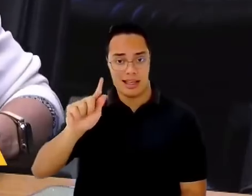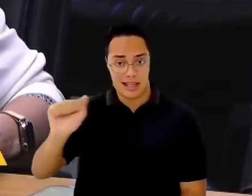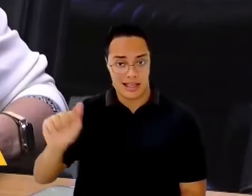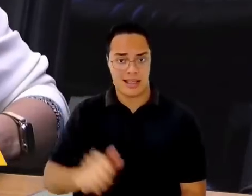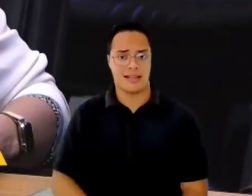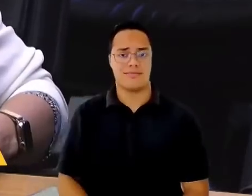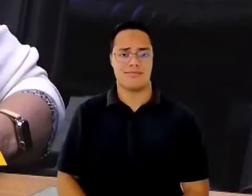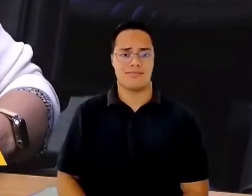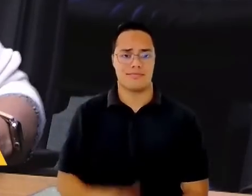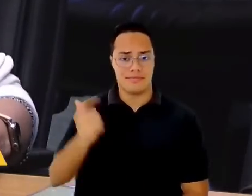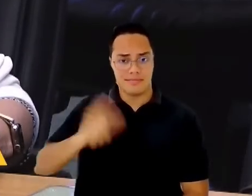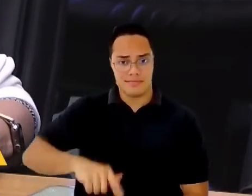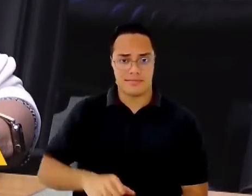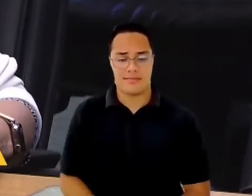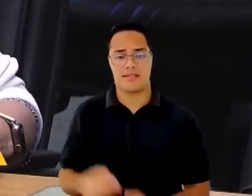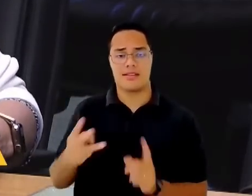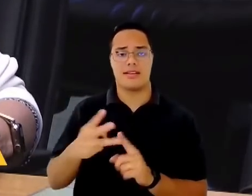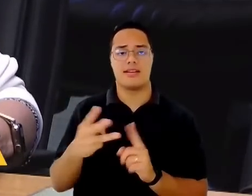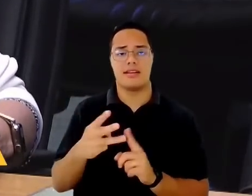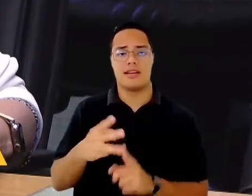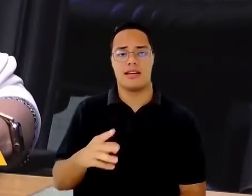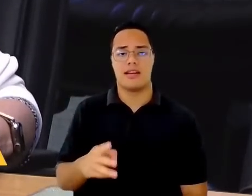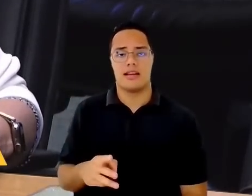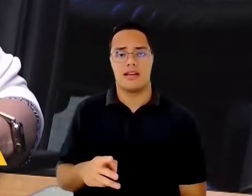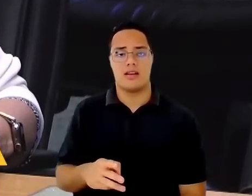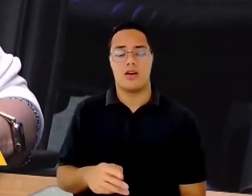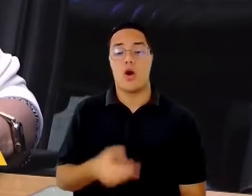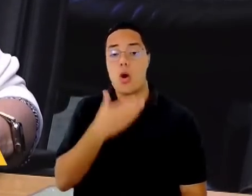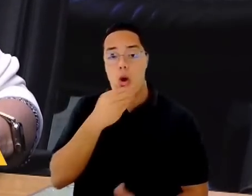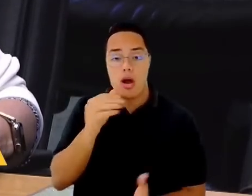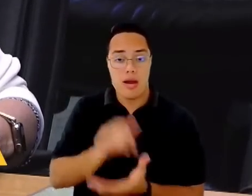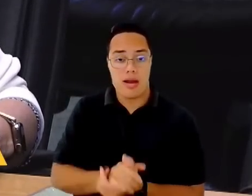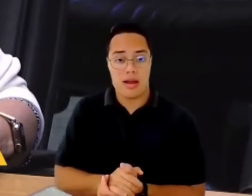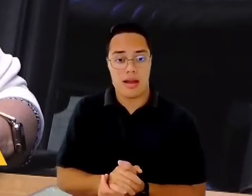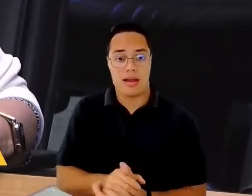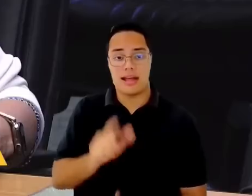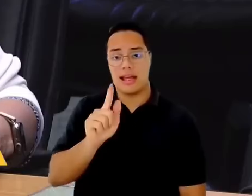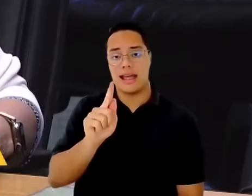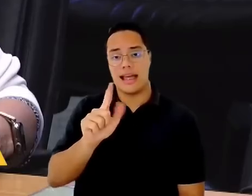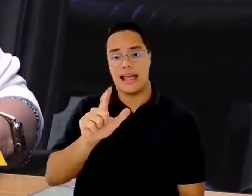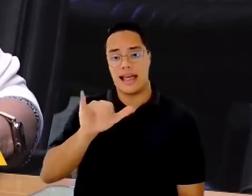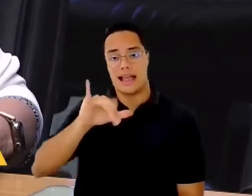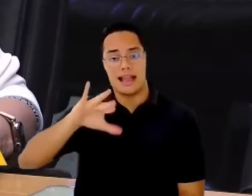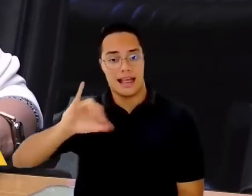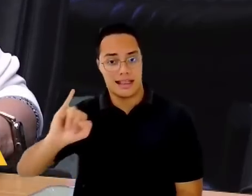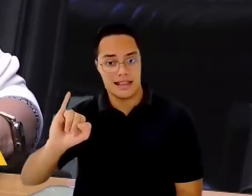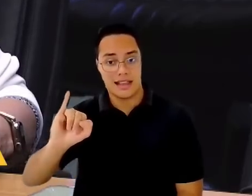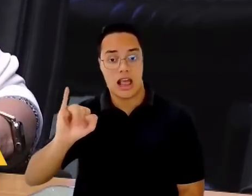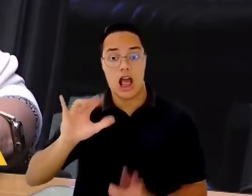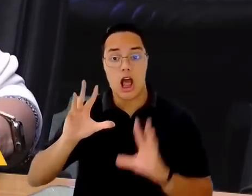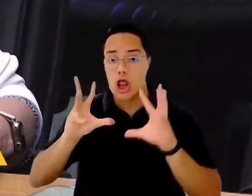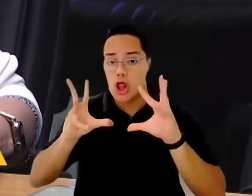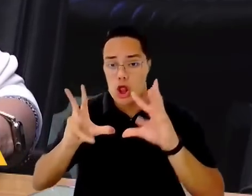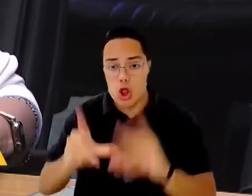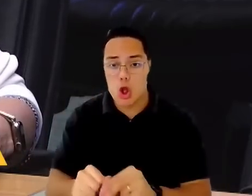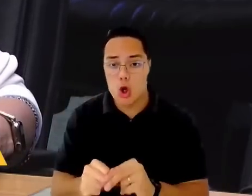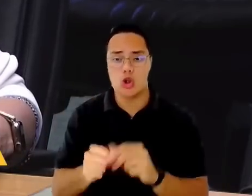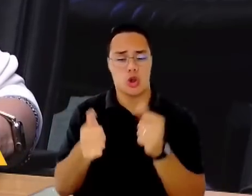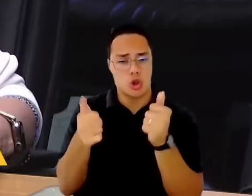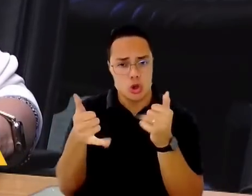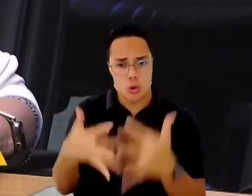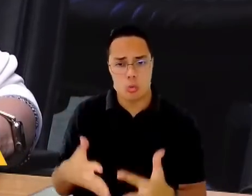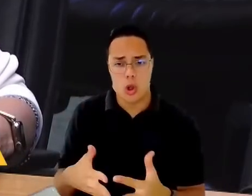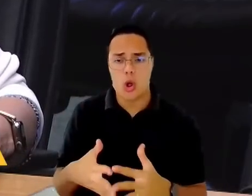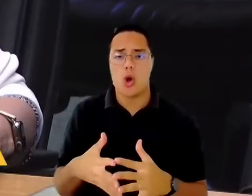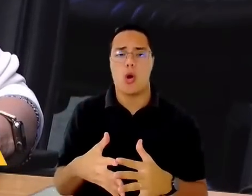o marido da Gleisi Hoffmann o ex-marido todos eles falaram literalmente para todos os